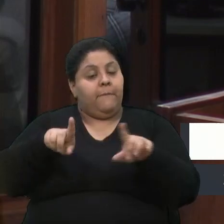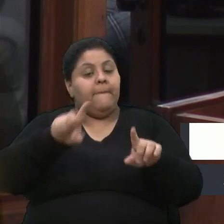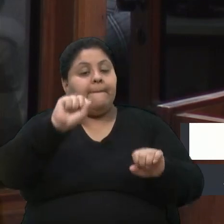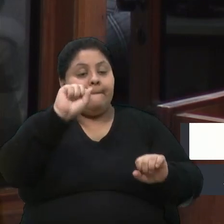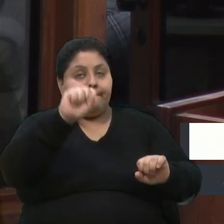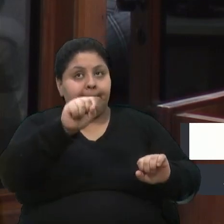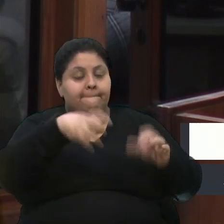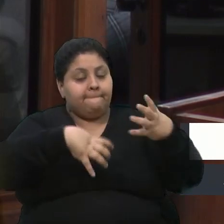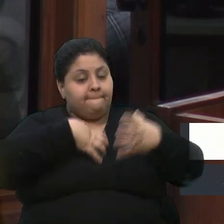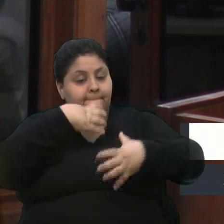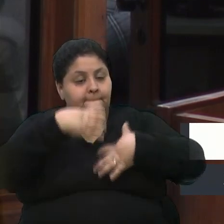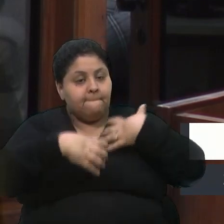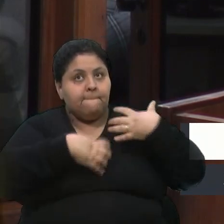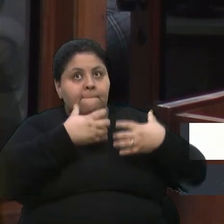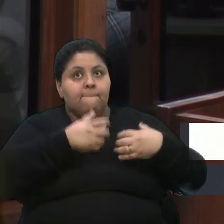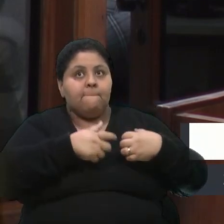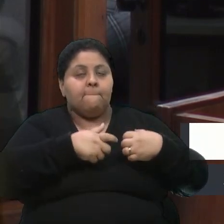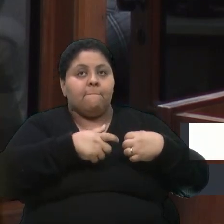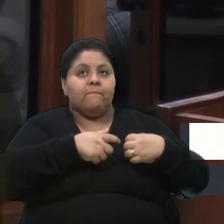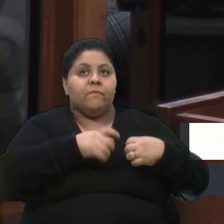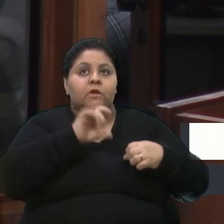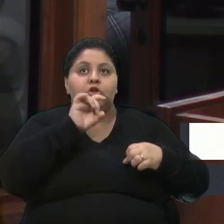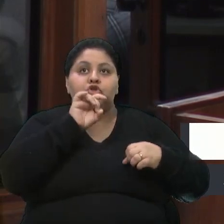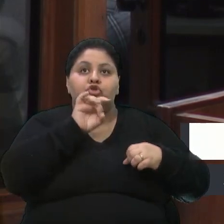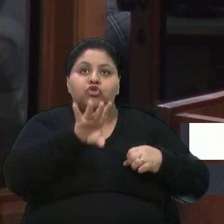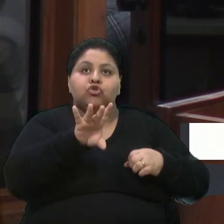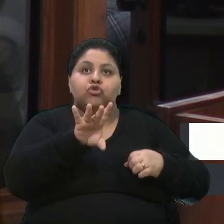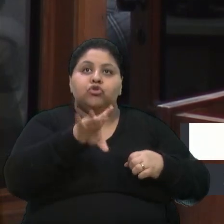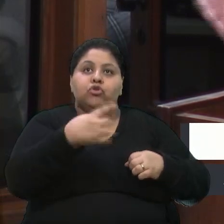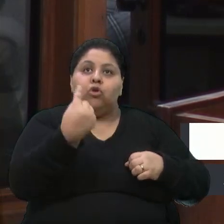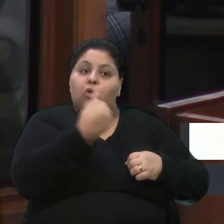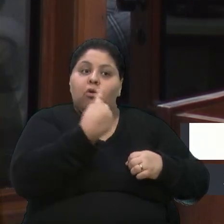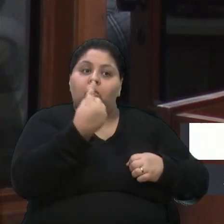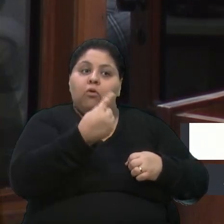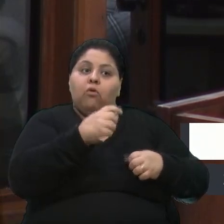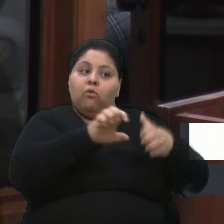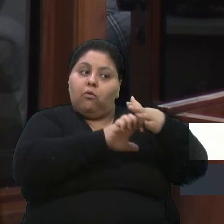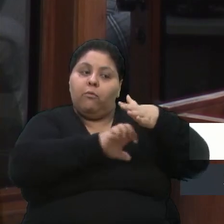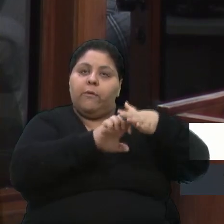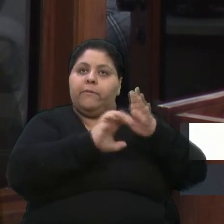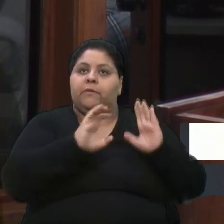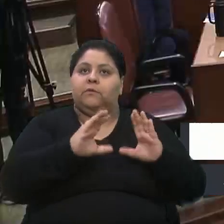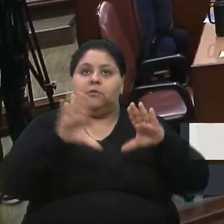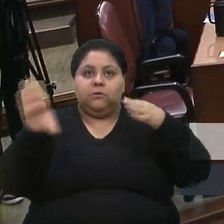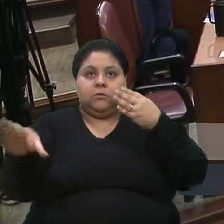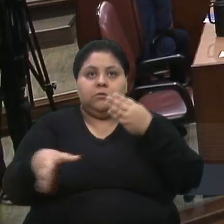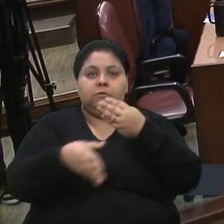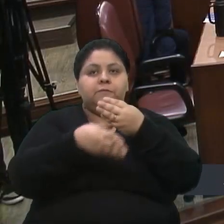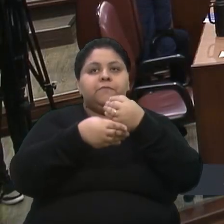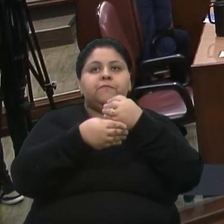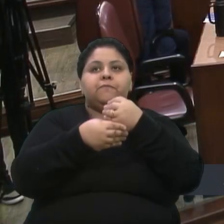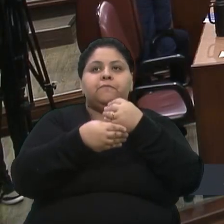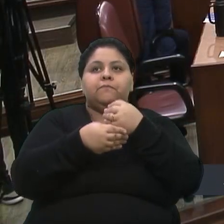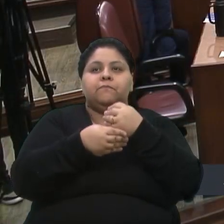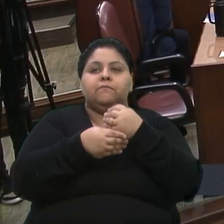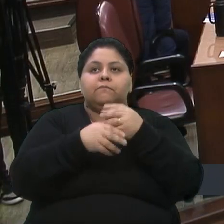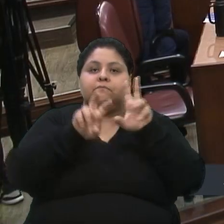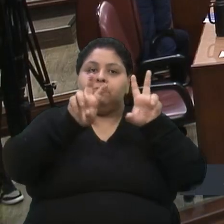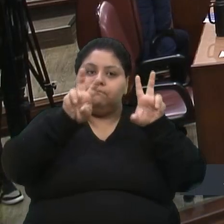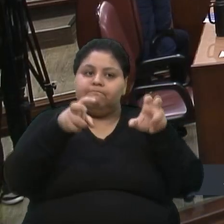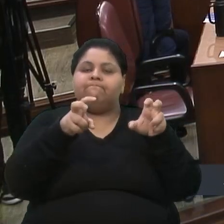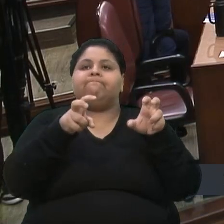uma forma de mercado que só existe um player, que não pode ser assim. Sua parte, vereador. Vereador Schalco, tema de